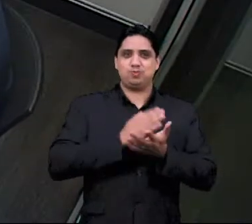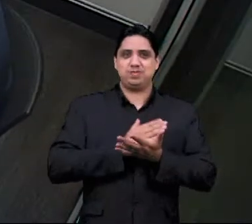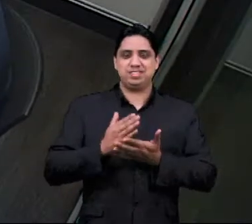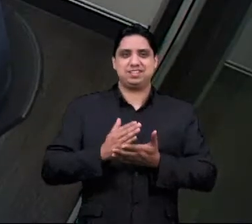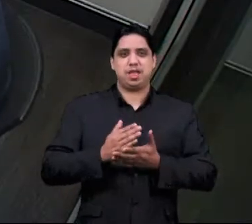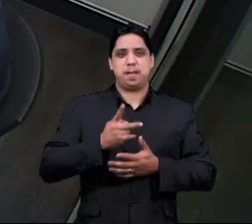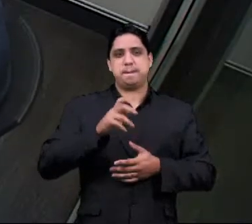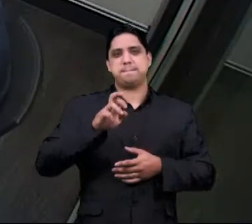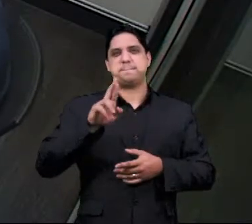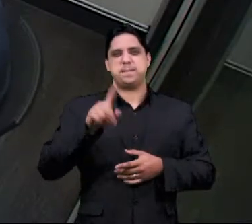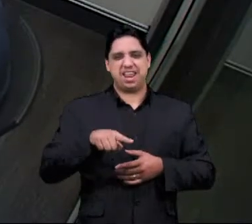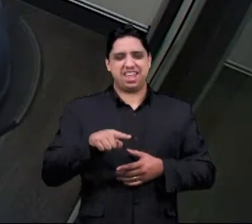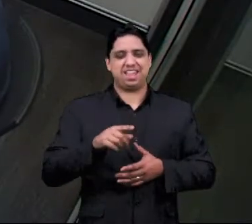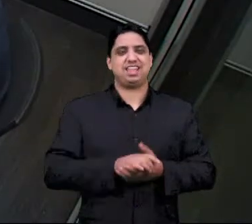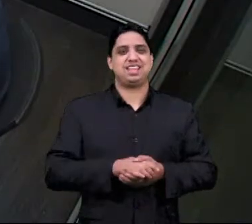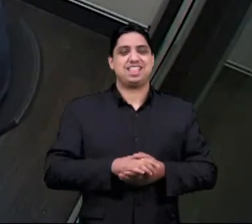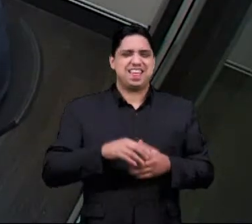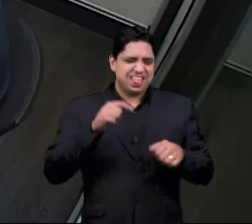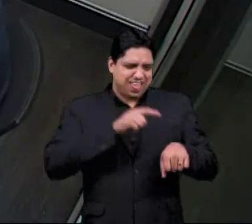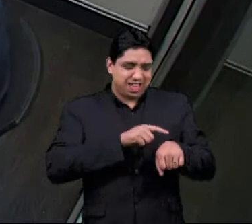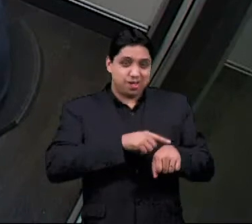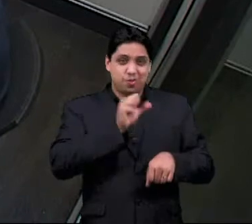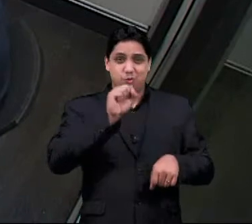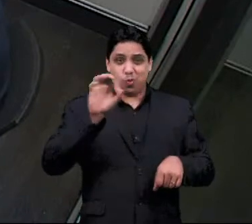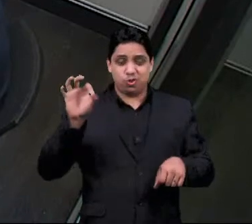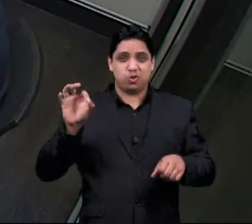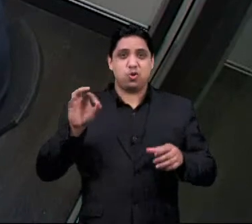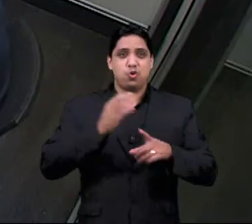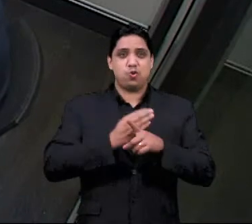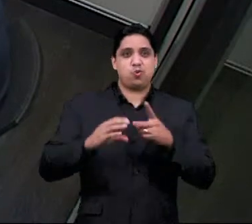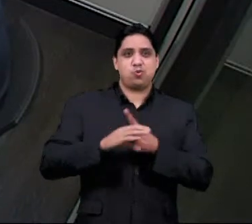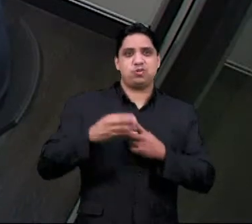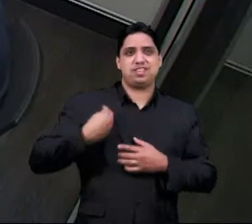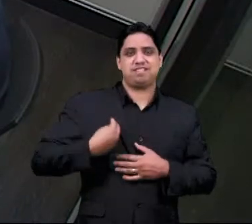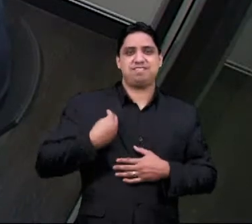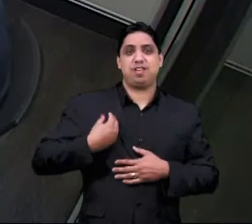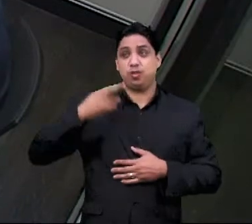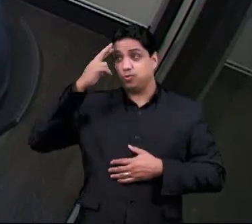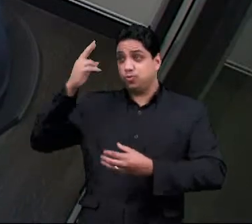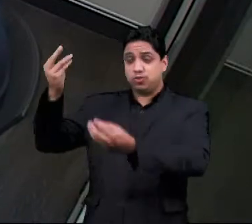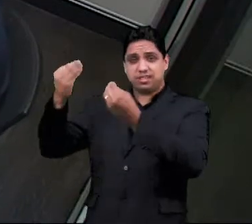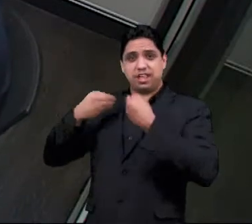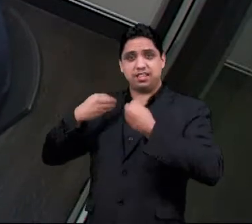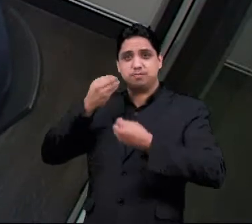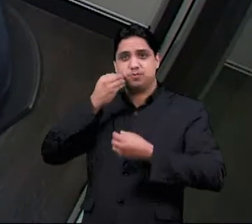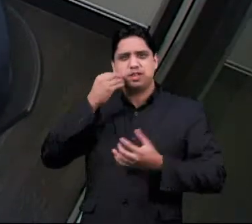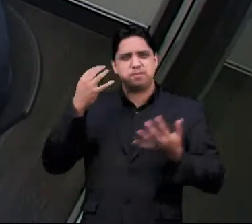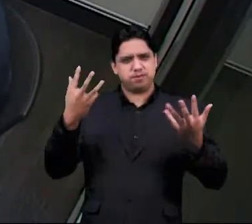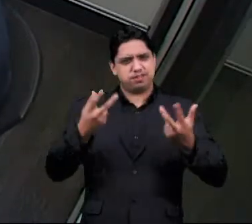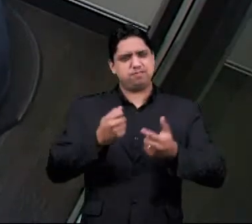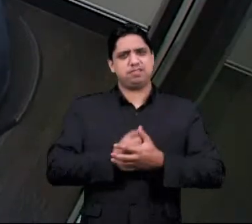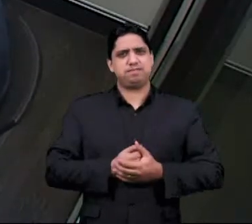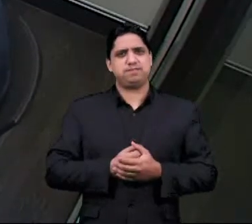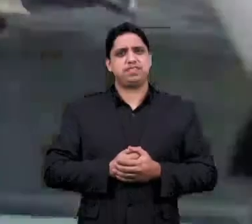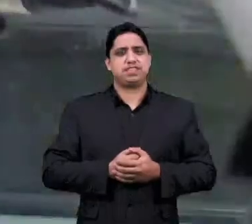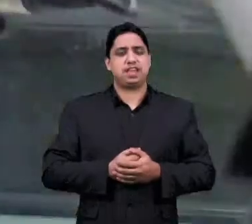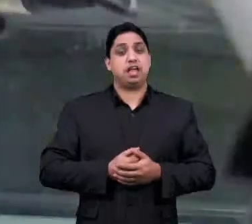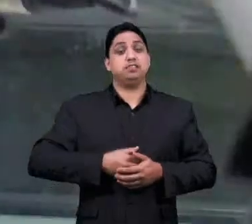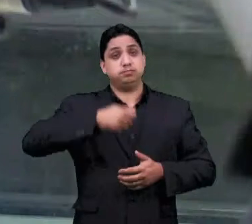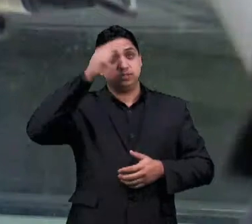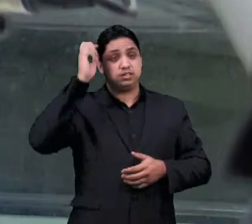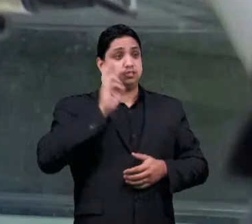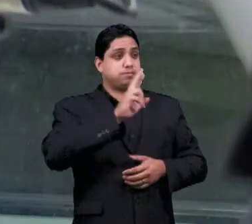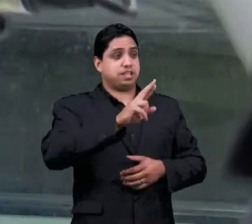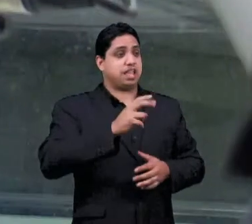chamar, né? E daqui a pouquinho culto ao vivo. Isso é o que o senhor tem nos dado. Que coisa maravilhosa isso. Exatamente. Sexta-feira,